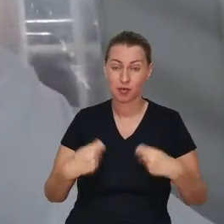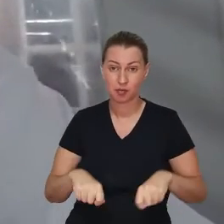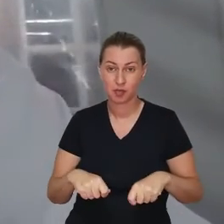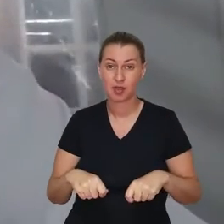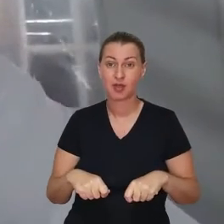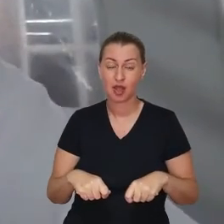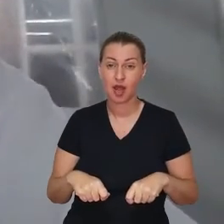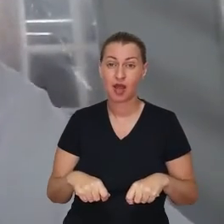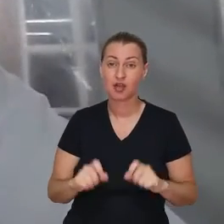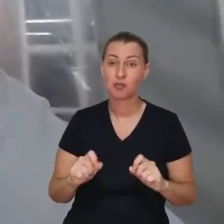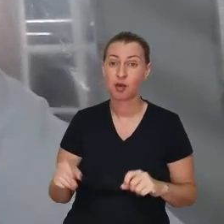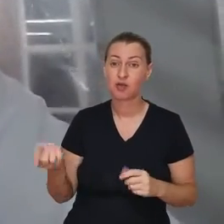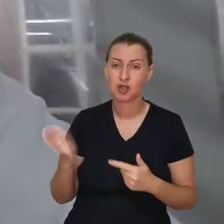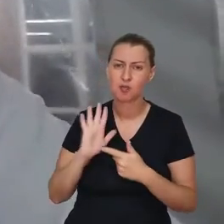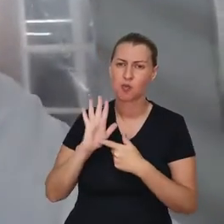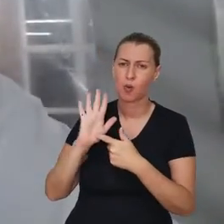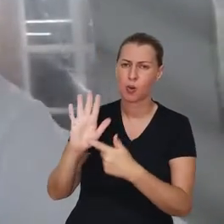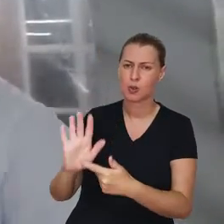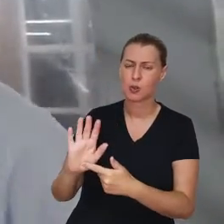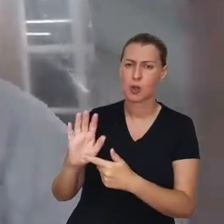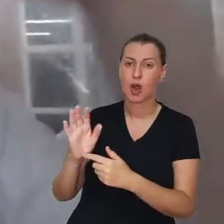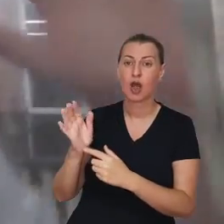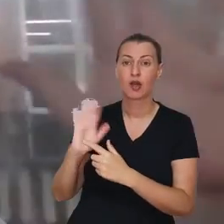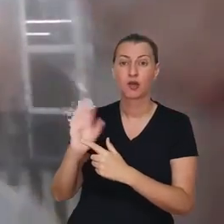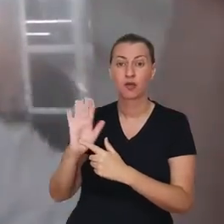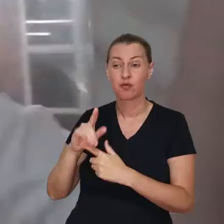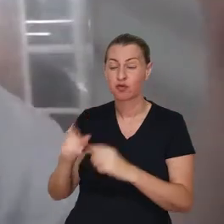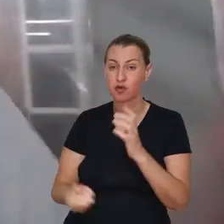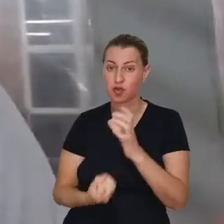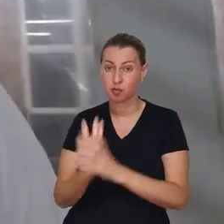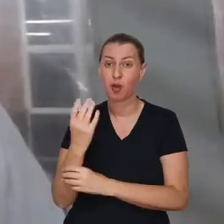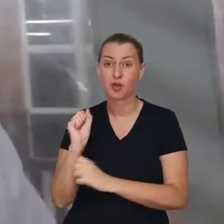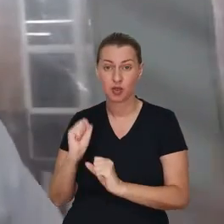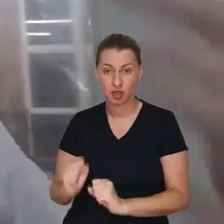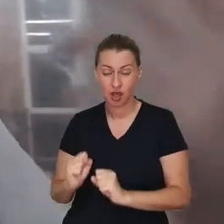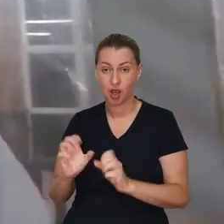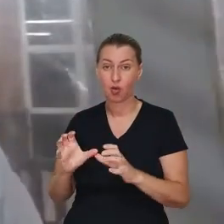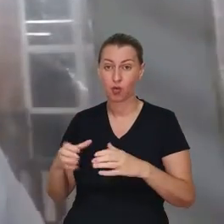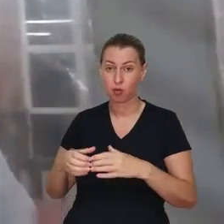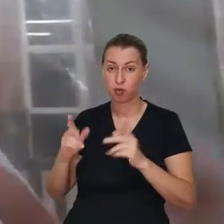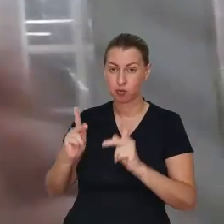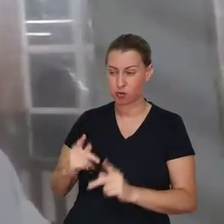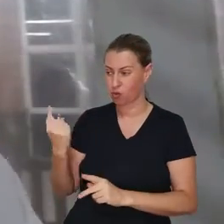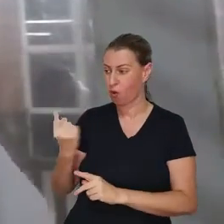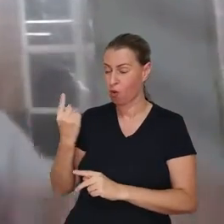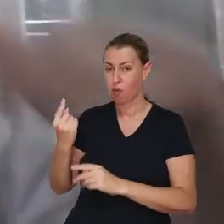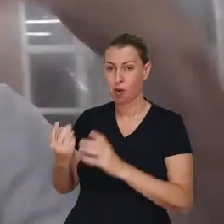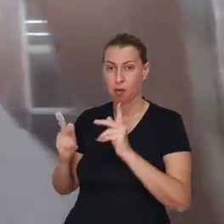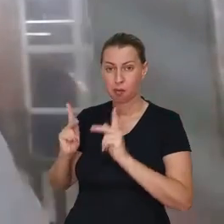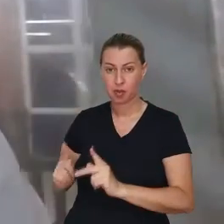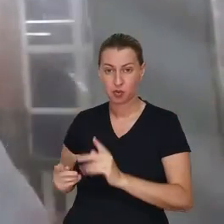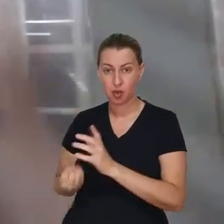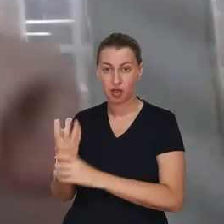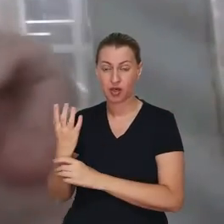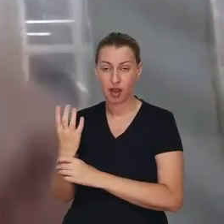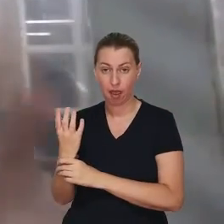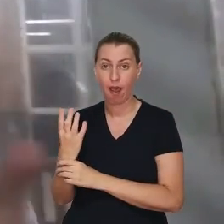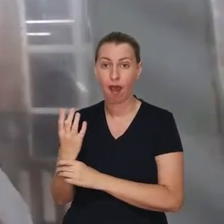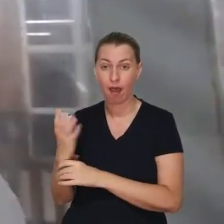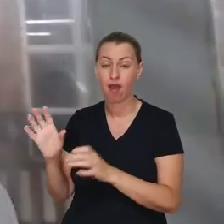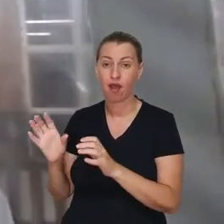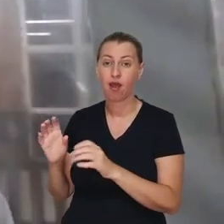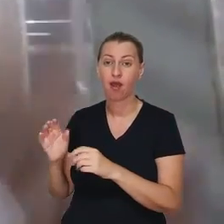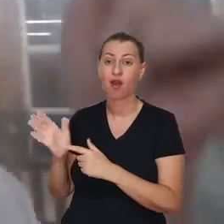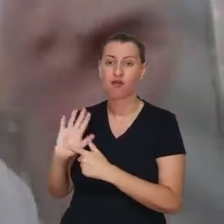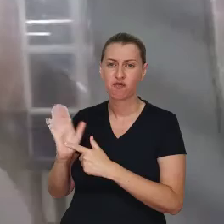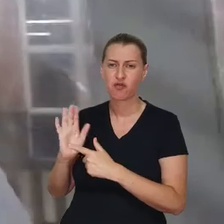trazerem isso em um vídeo. O vídeo poderá ser uma única pessoa, pode ser um grupo de pessoas, um grupo de amigos. Então, a partir de